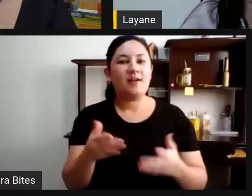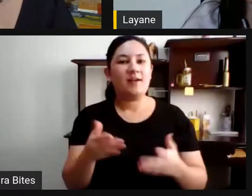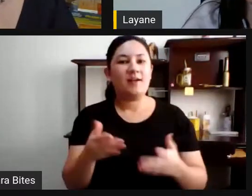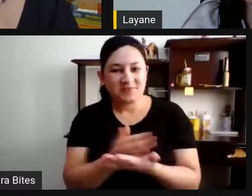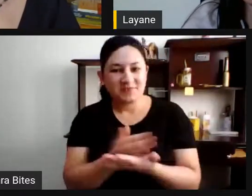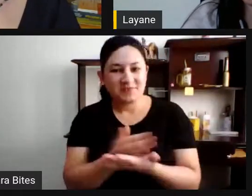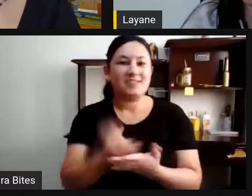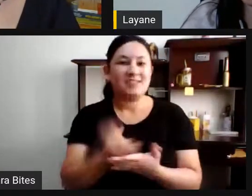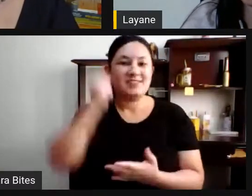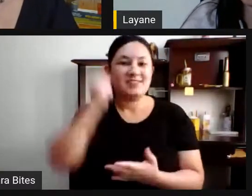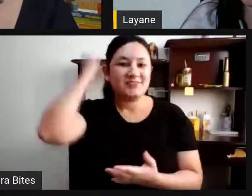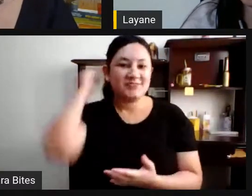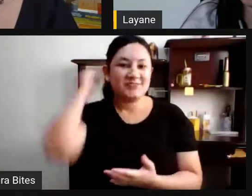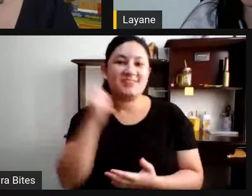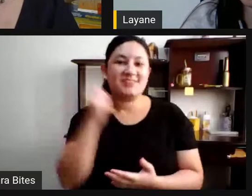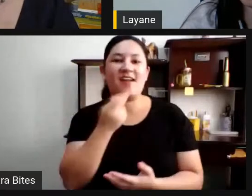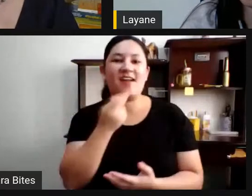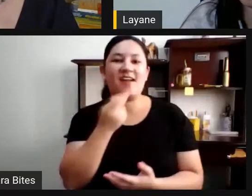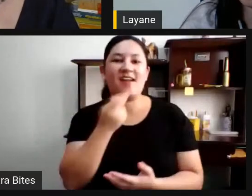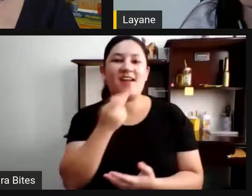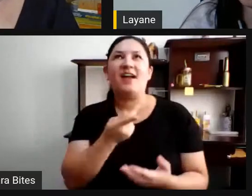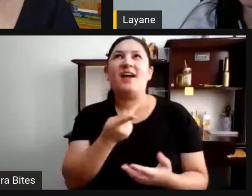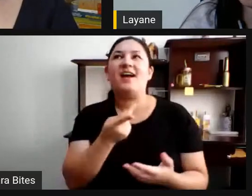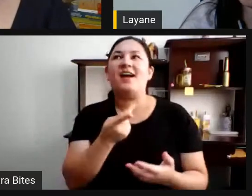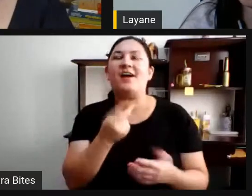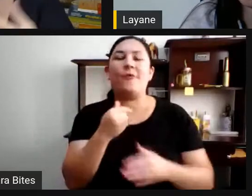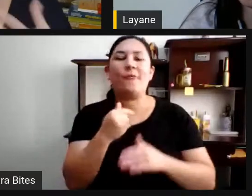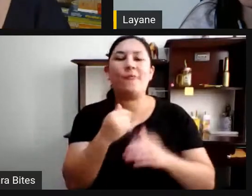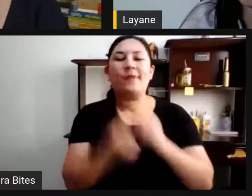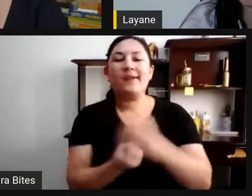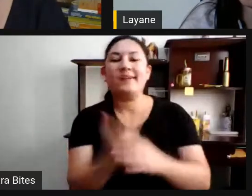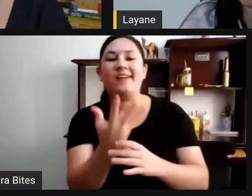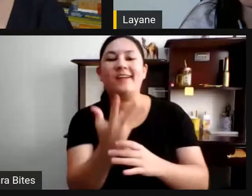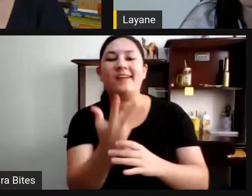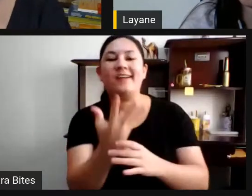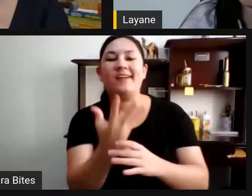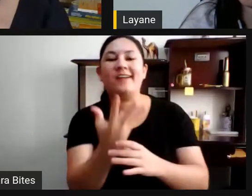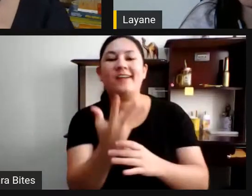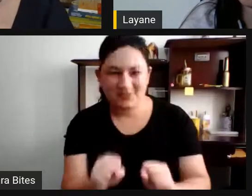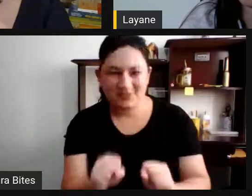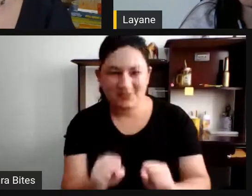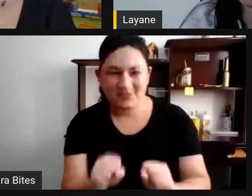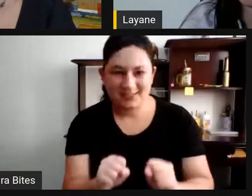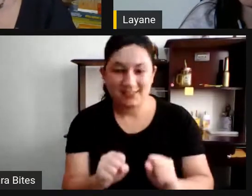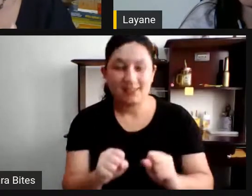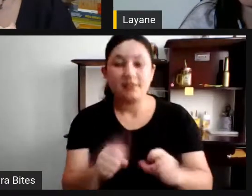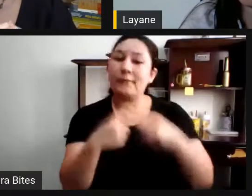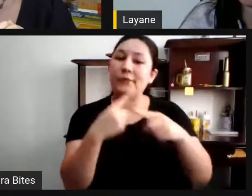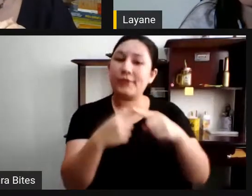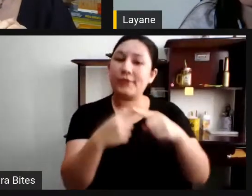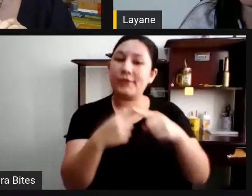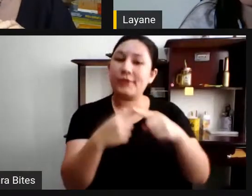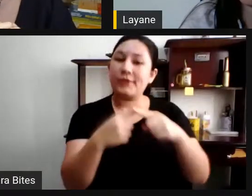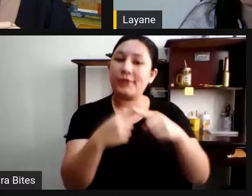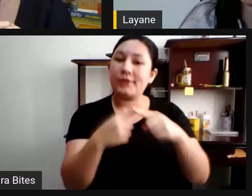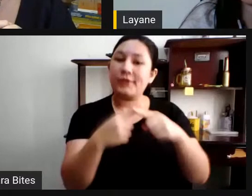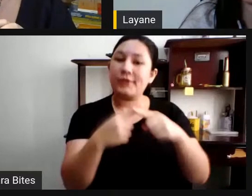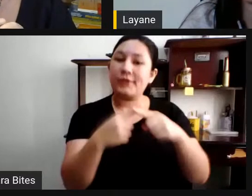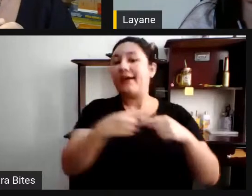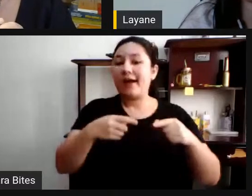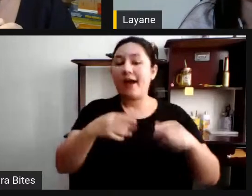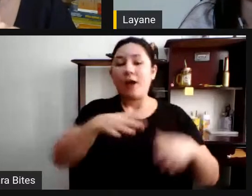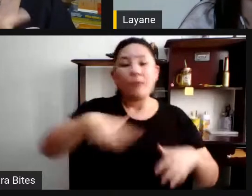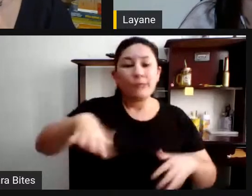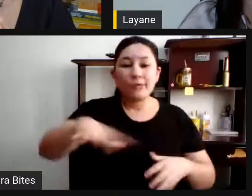possibilidades que ele abre pelos lugares que ele que ele te apresenta e que ele deixa a possibilidade de ir mais longe na